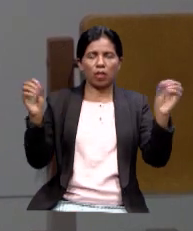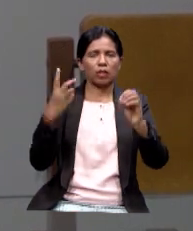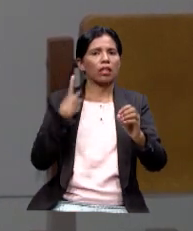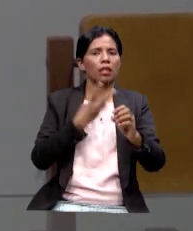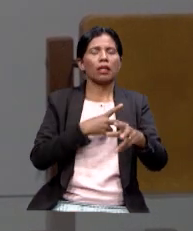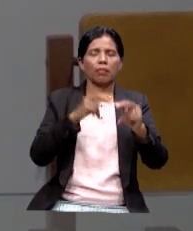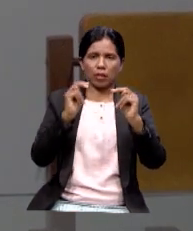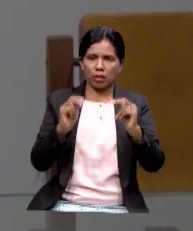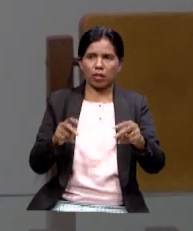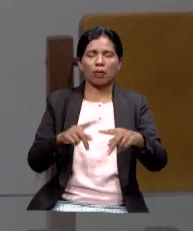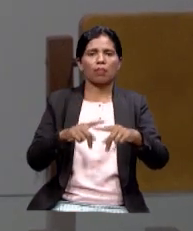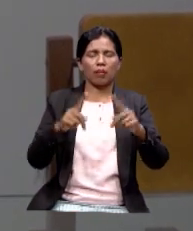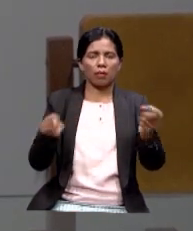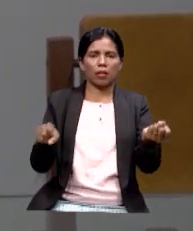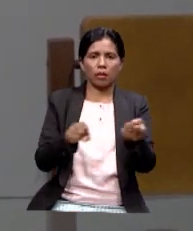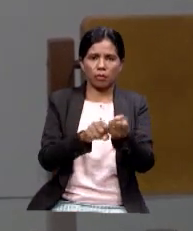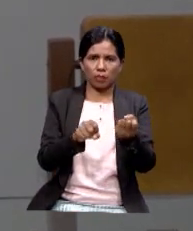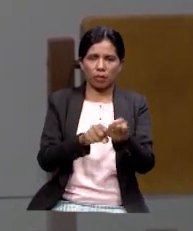necessidade, mas é para exportação.